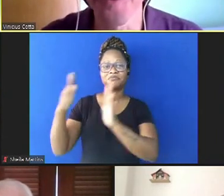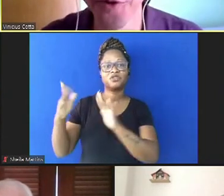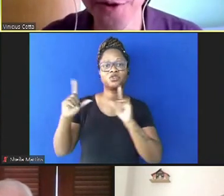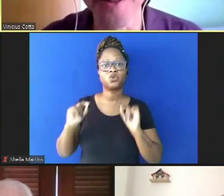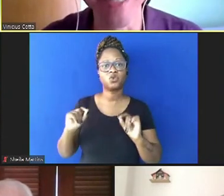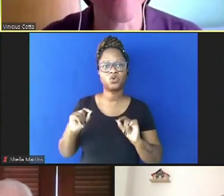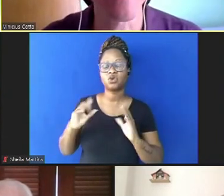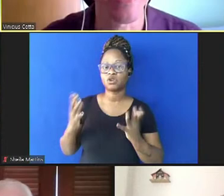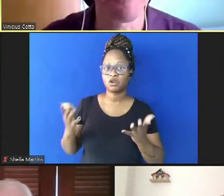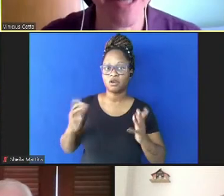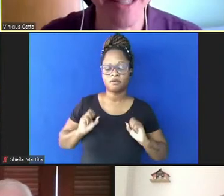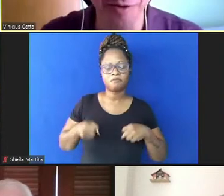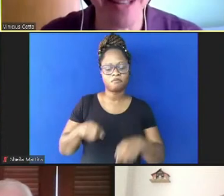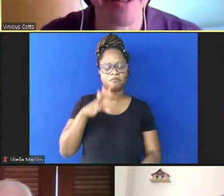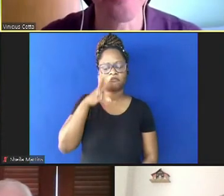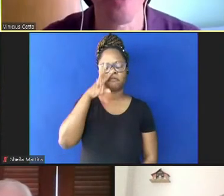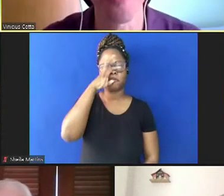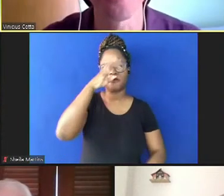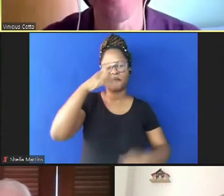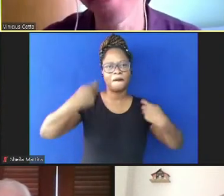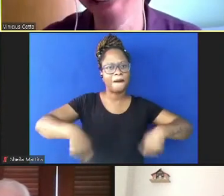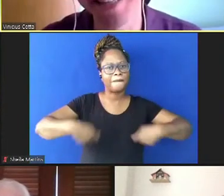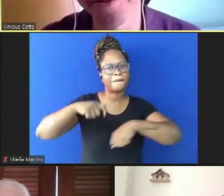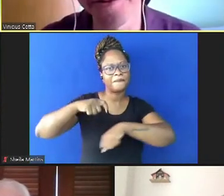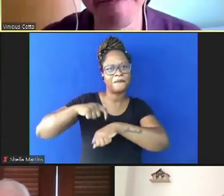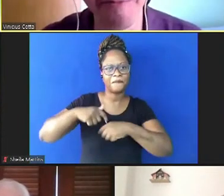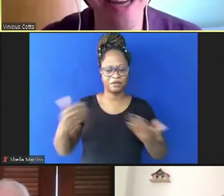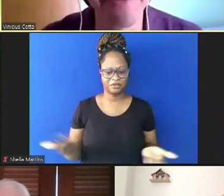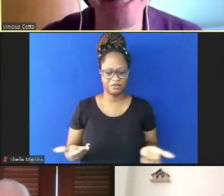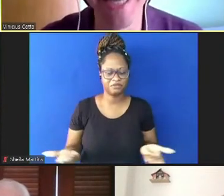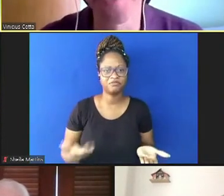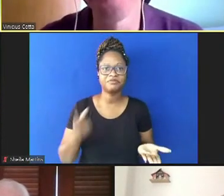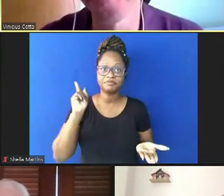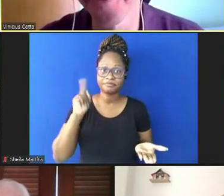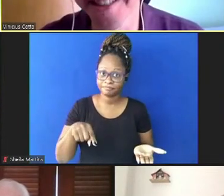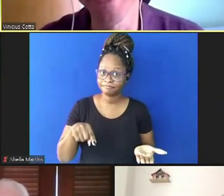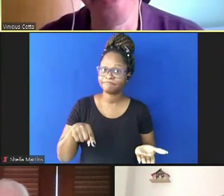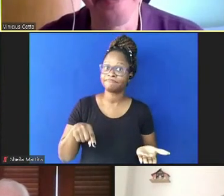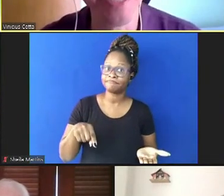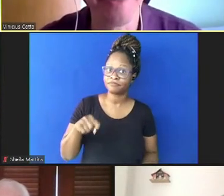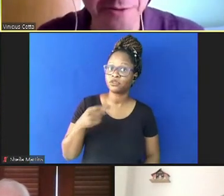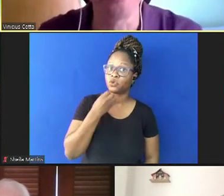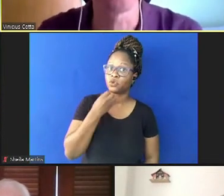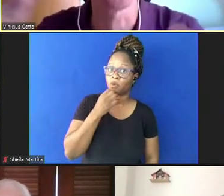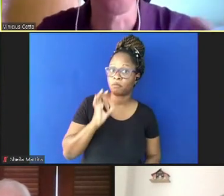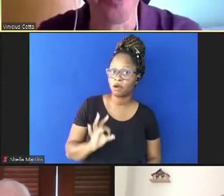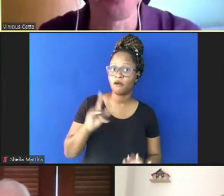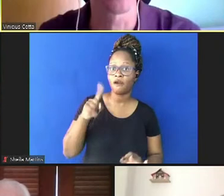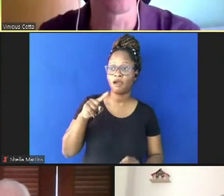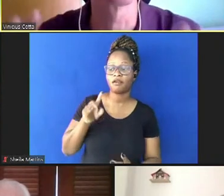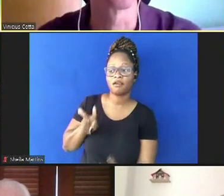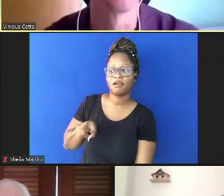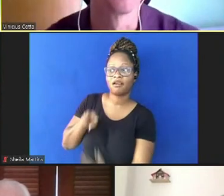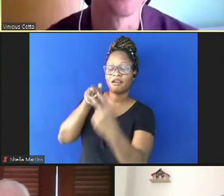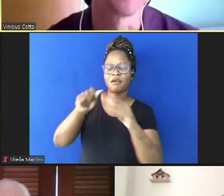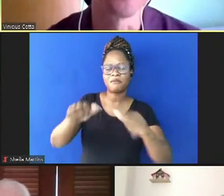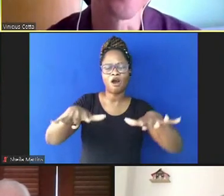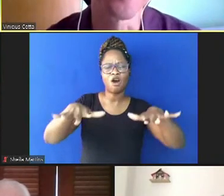todo o esforço necessário para esse momento atual, de fato, embora o ideal fosse que estivéssemos no auditório, né,